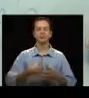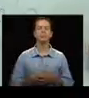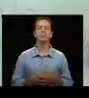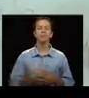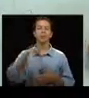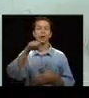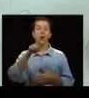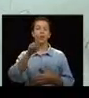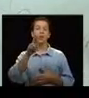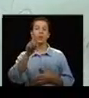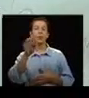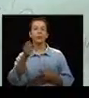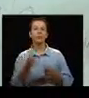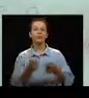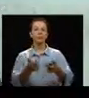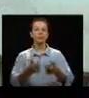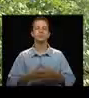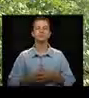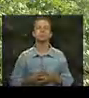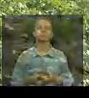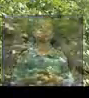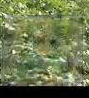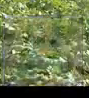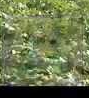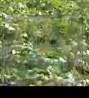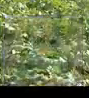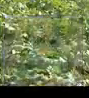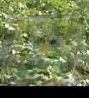colega. 9 goodies.